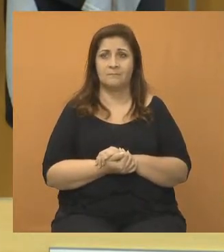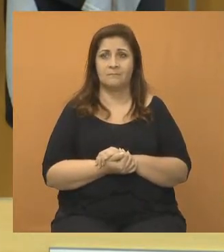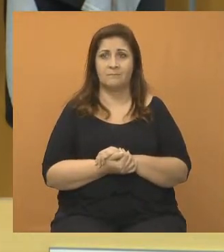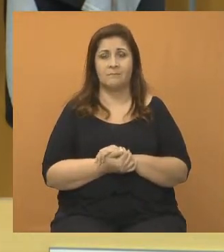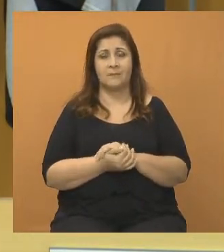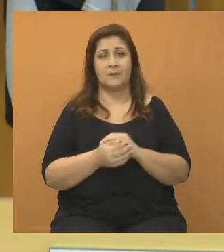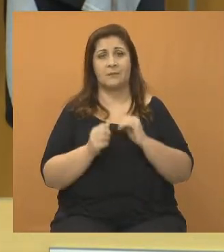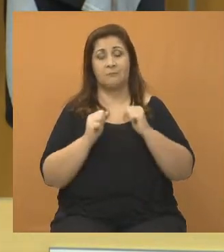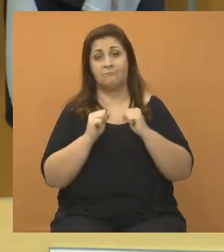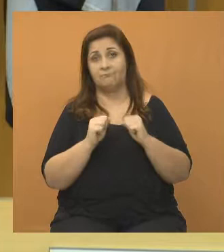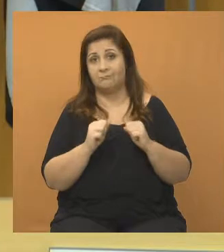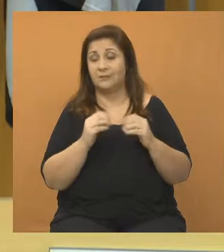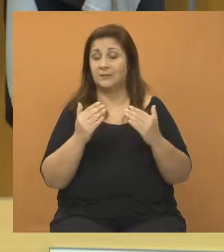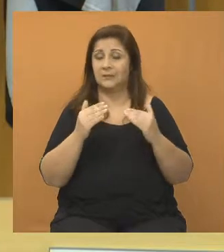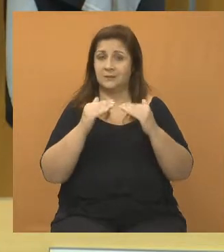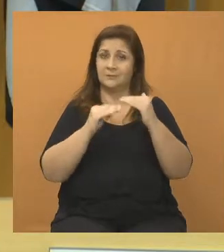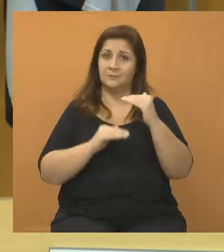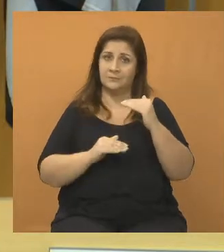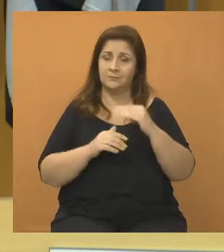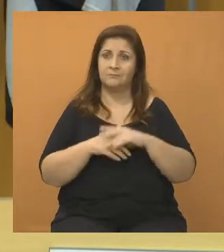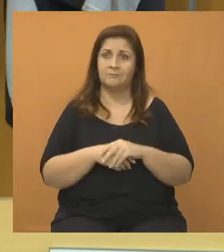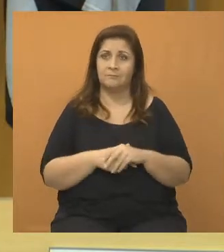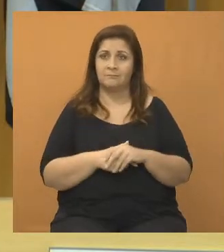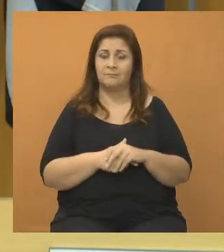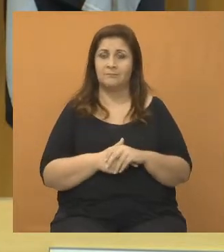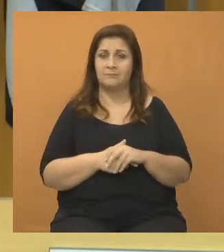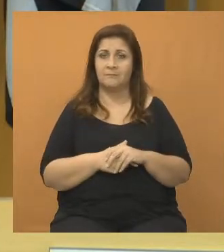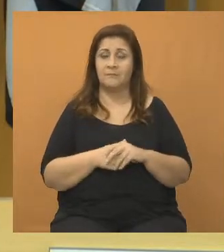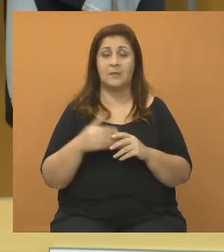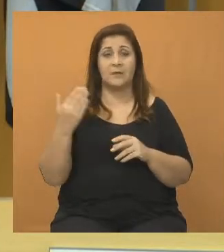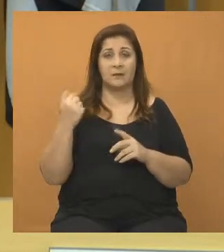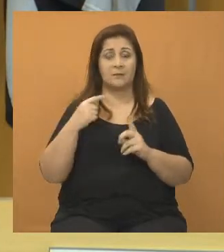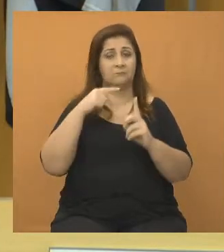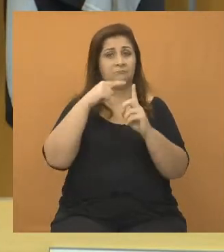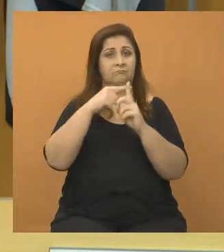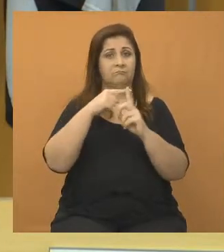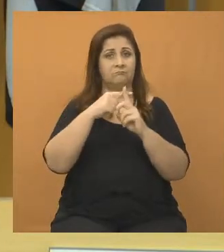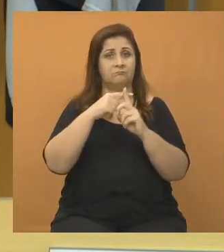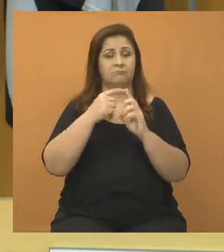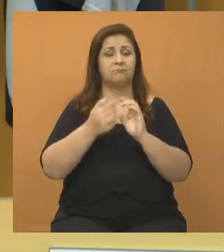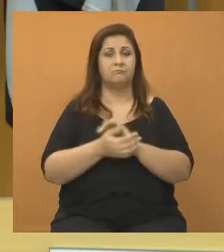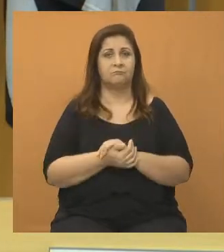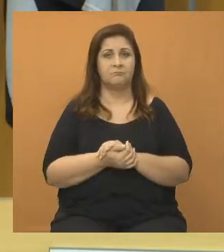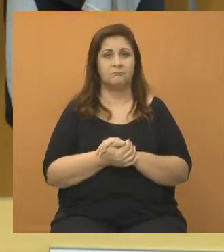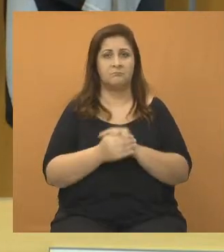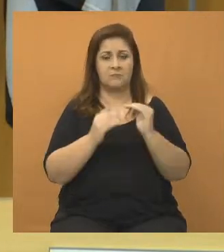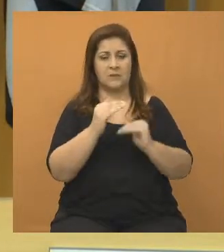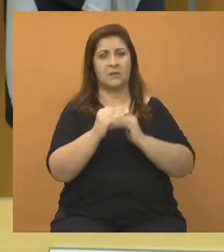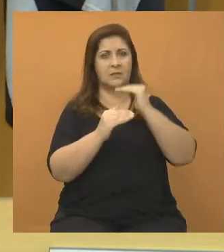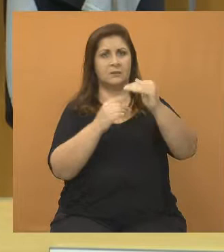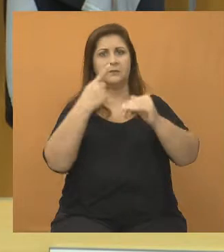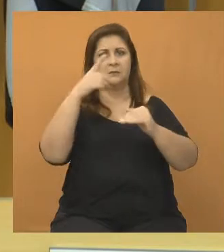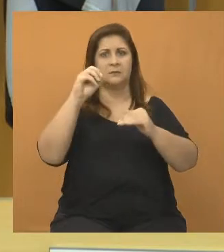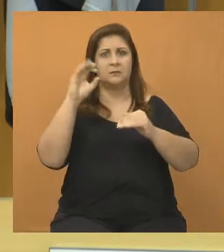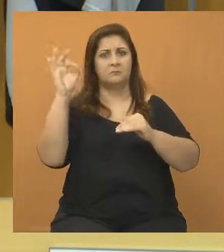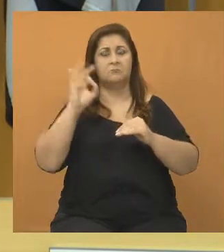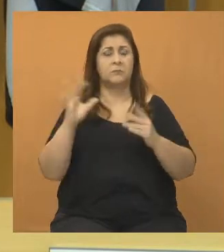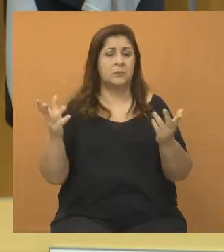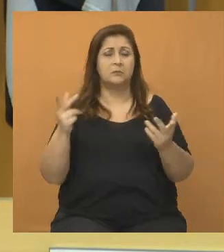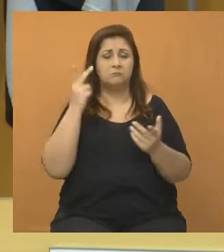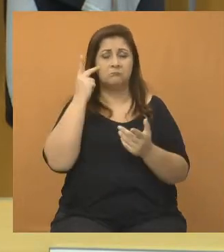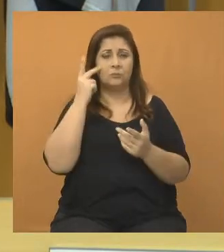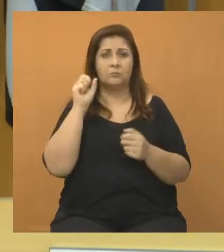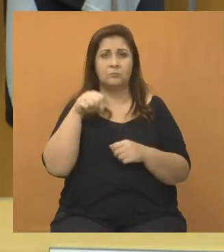que, mas dado que o cenário era positivo, crescer 10% de receita é